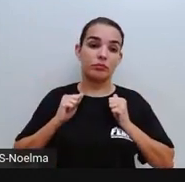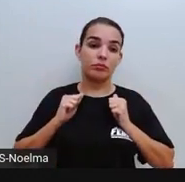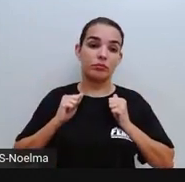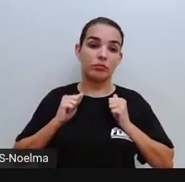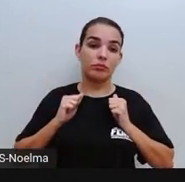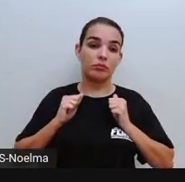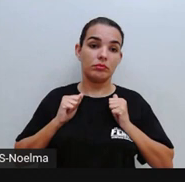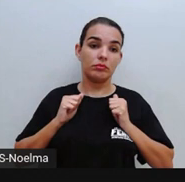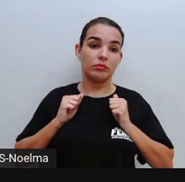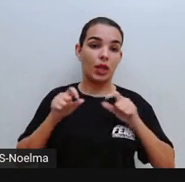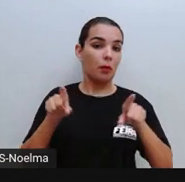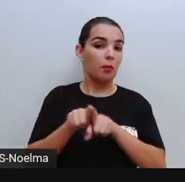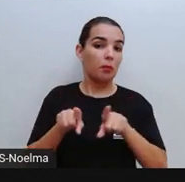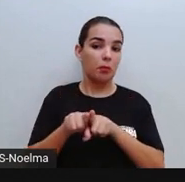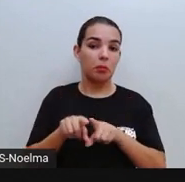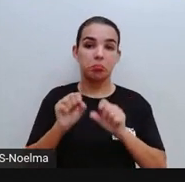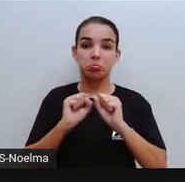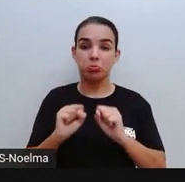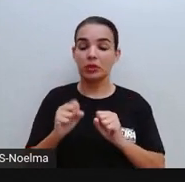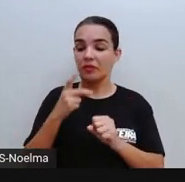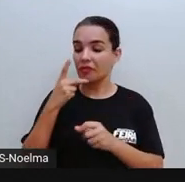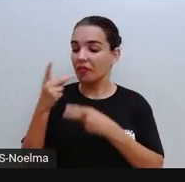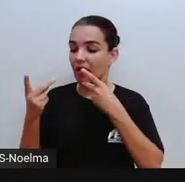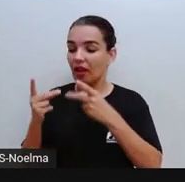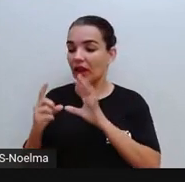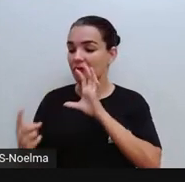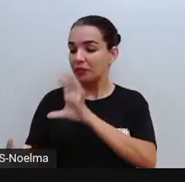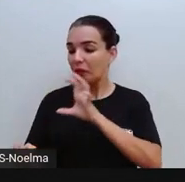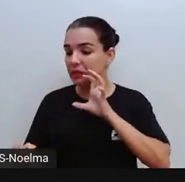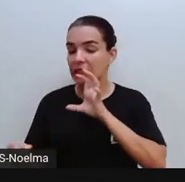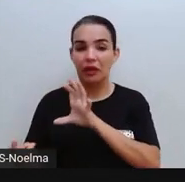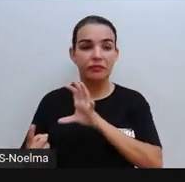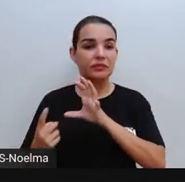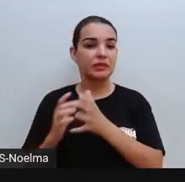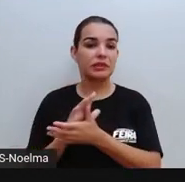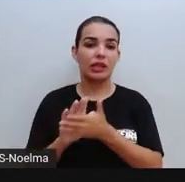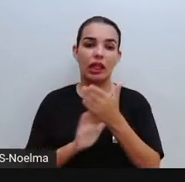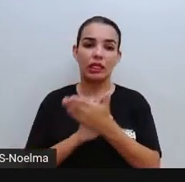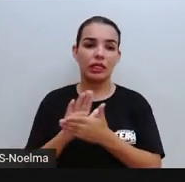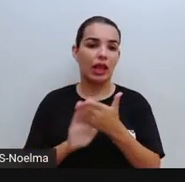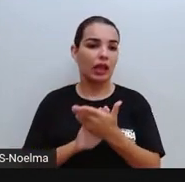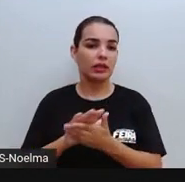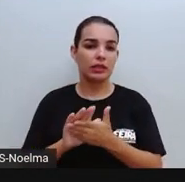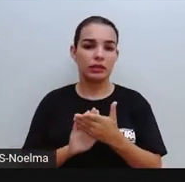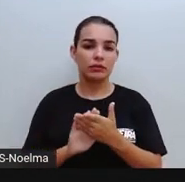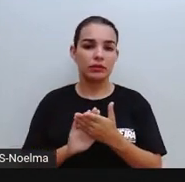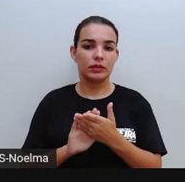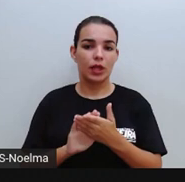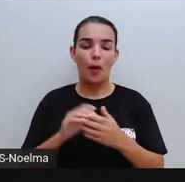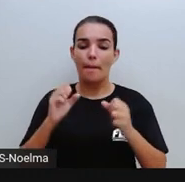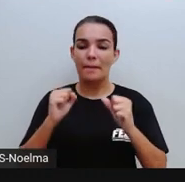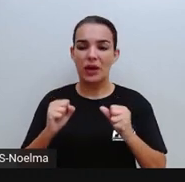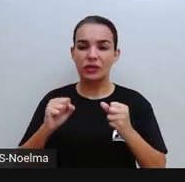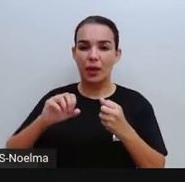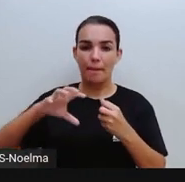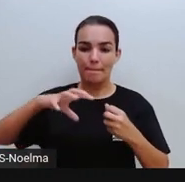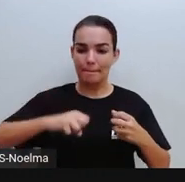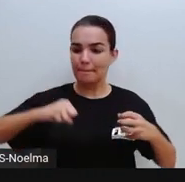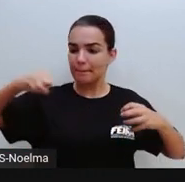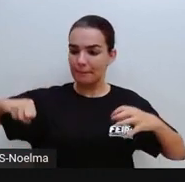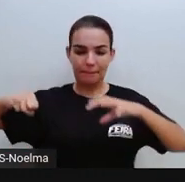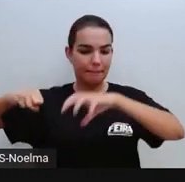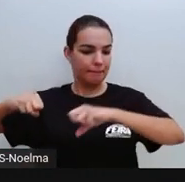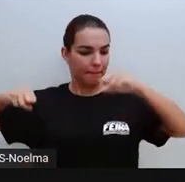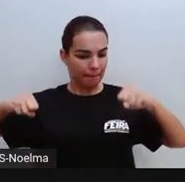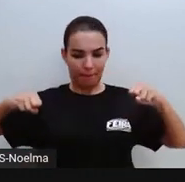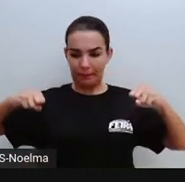a pessoa que está lendo ela não vai ficar do lado de ninguém ali dentro da Notícia Principalmente